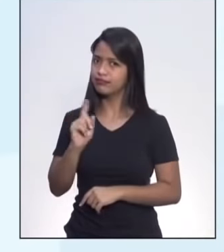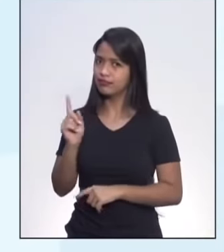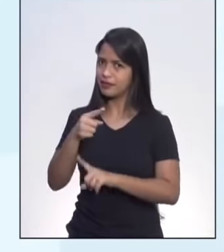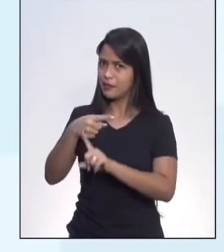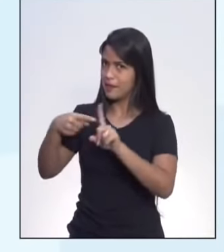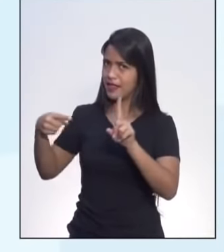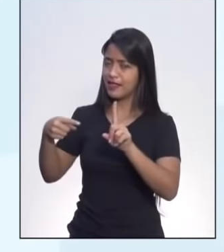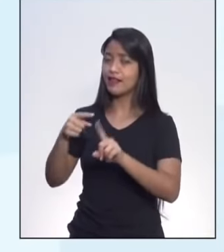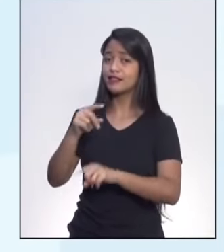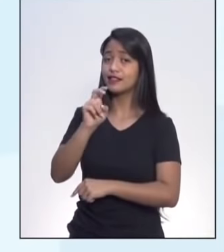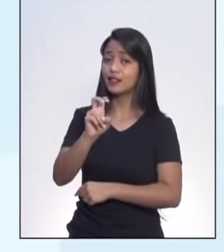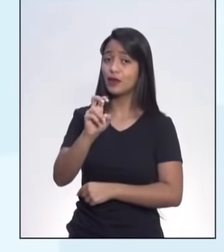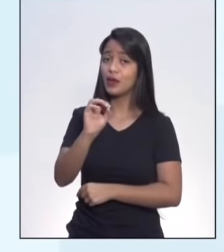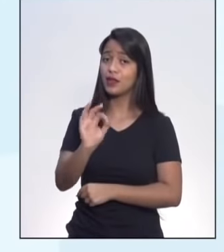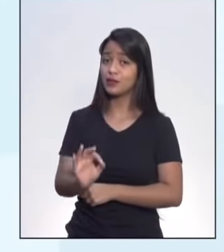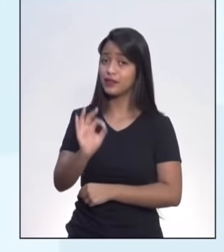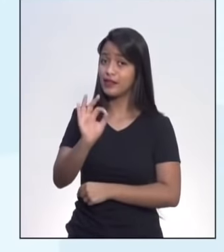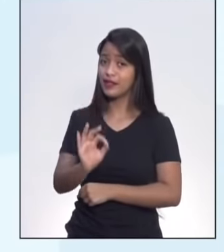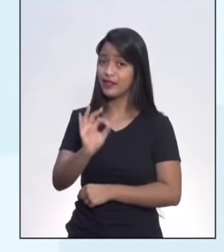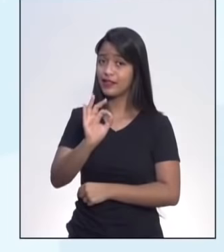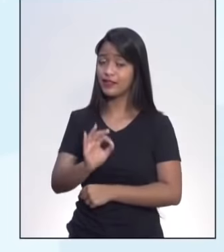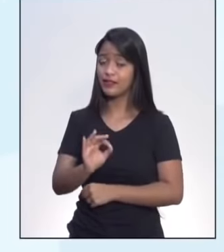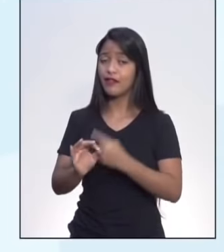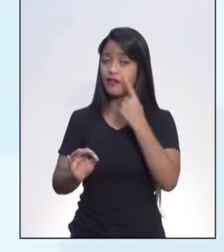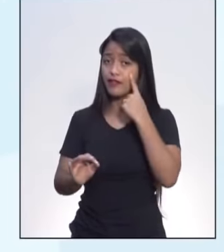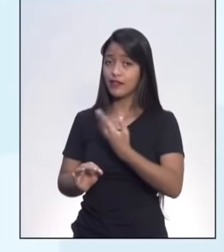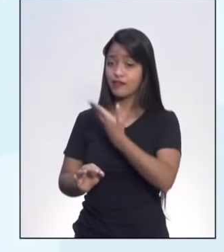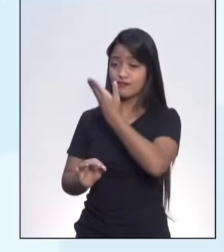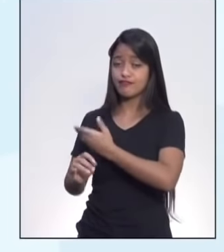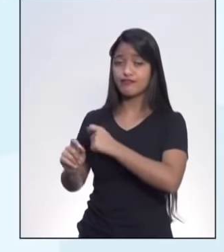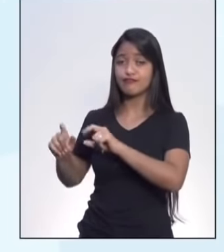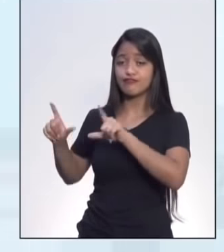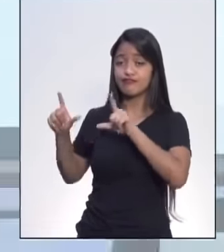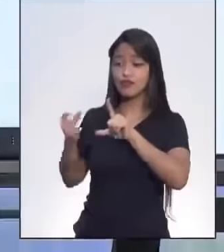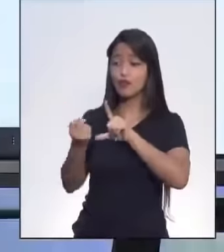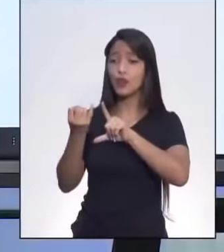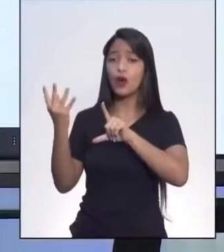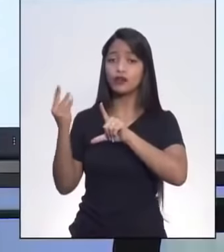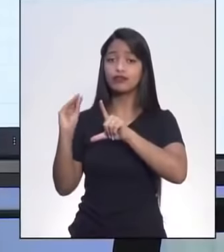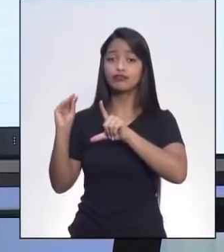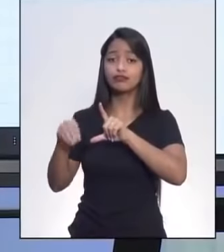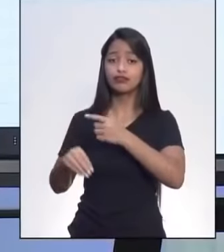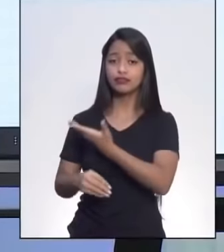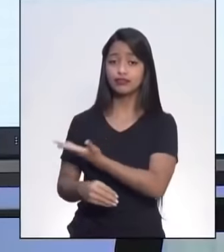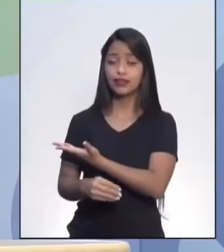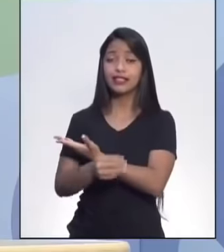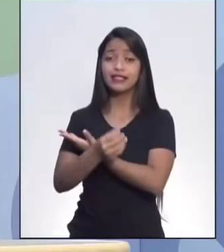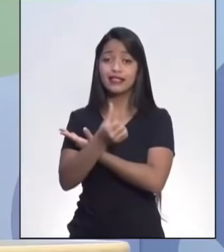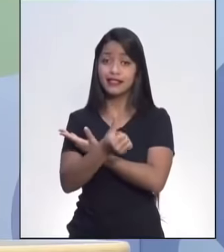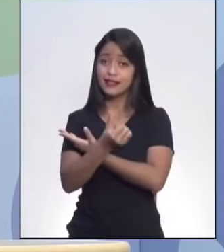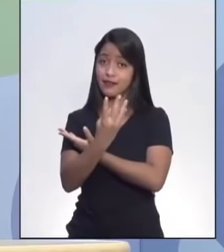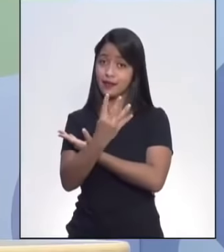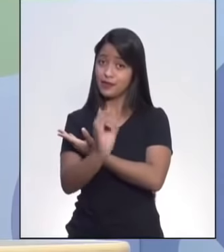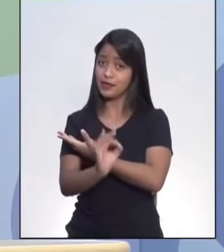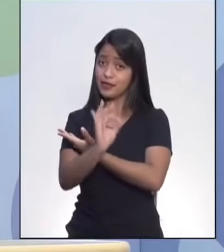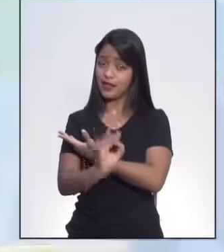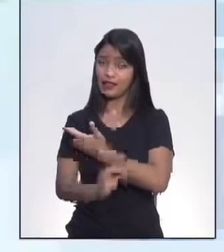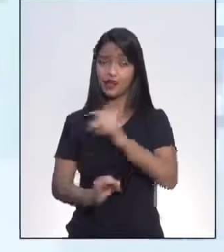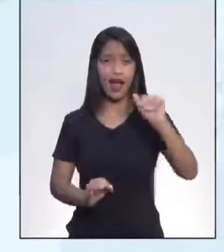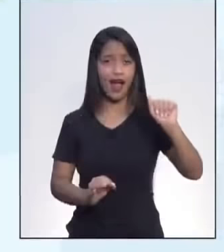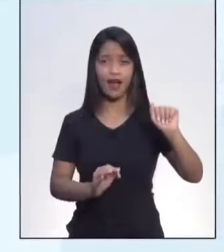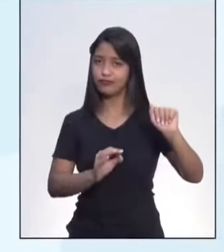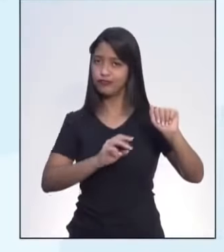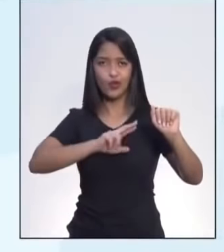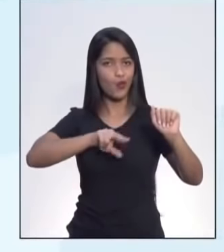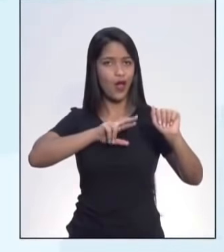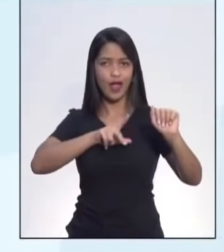metade seria 50%. Exatamente. Temos aqui 64%. Então, está fora. Ah, já não é. Já não é. Na letra B, mais